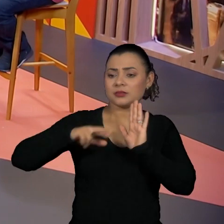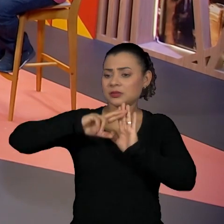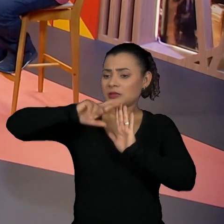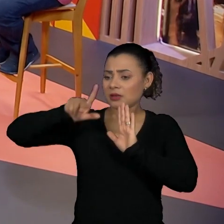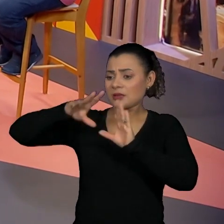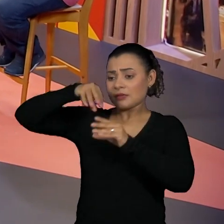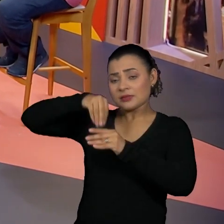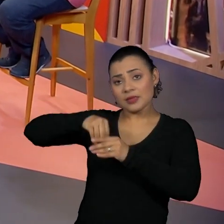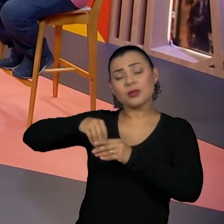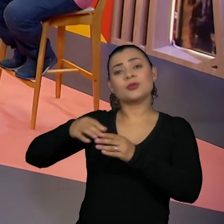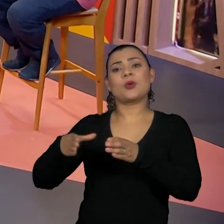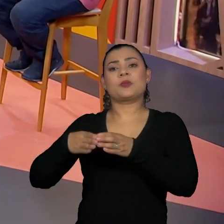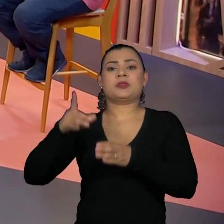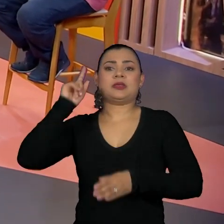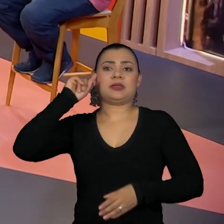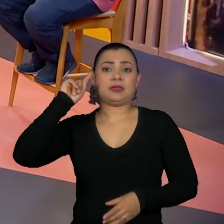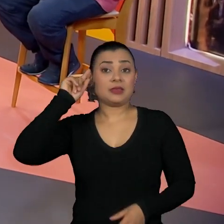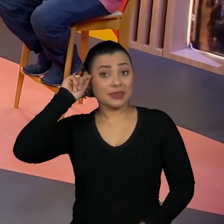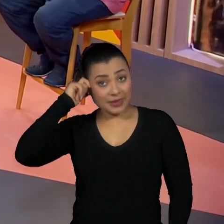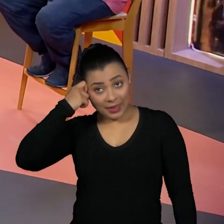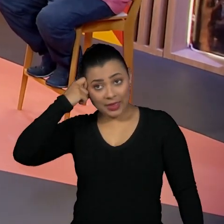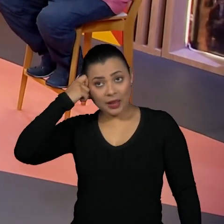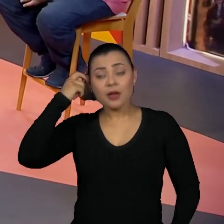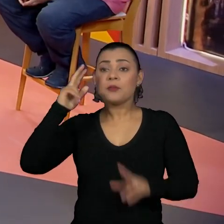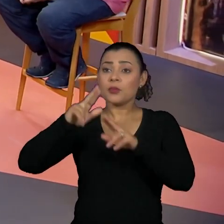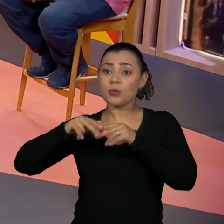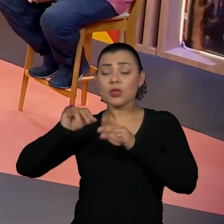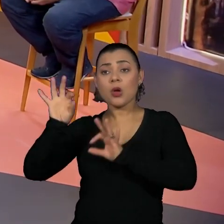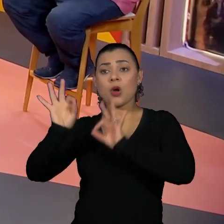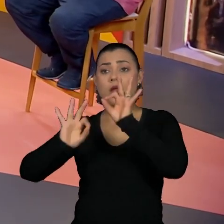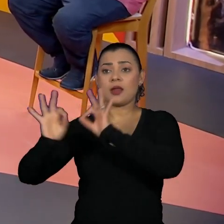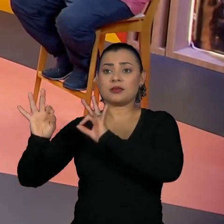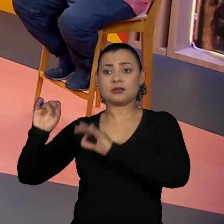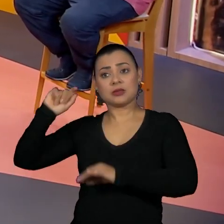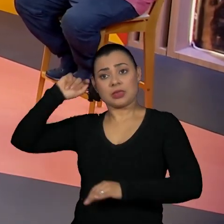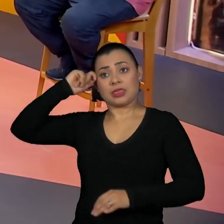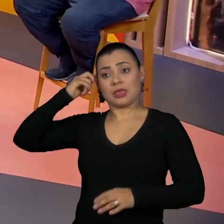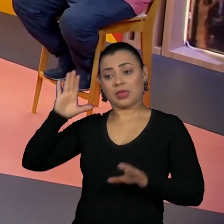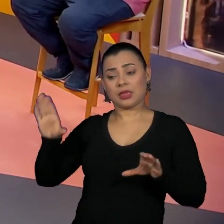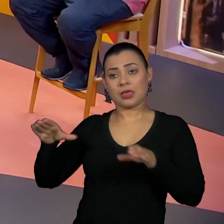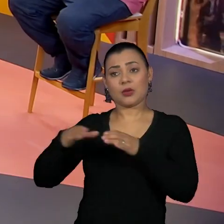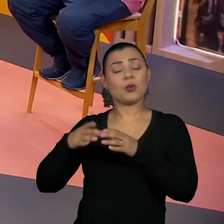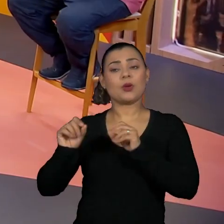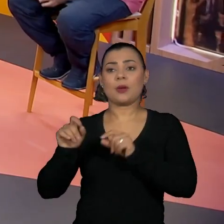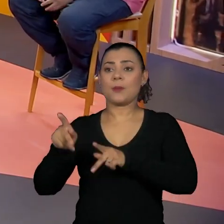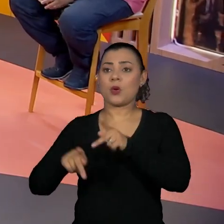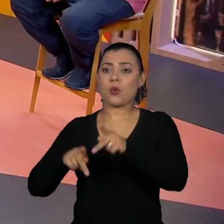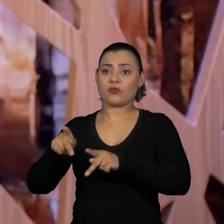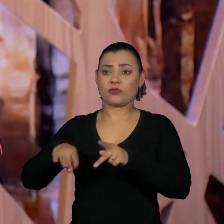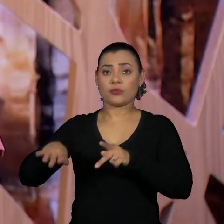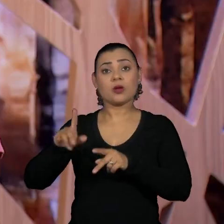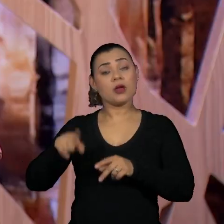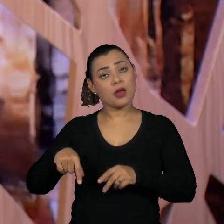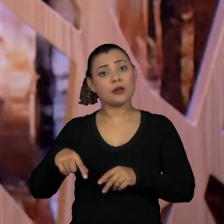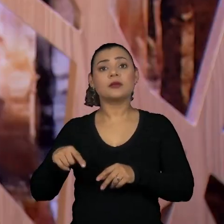da comunidade negra, né? Então, uma forma de organização popular. Então, são tecnologias sociais